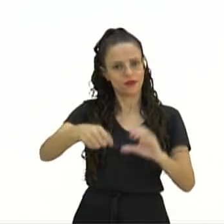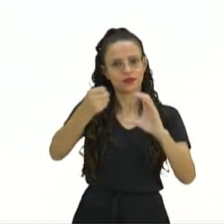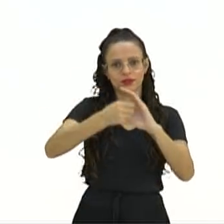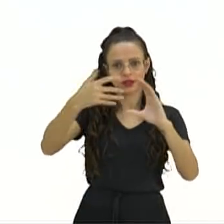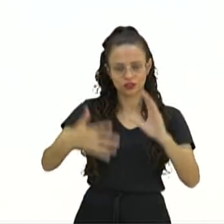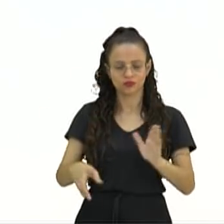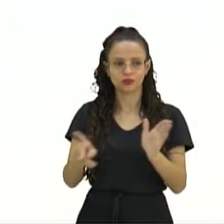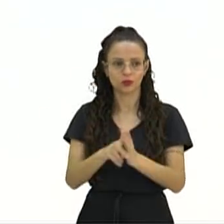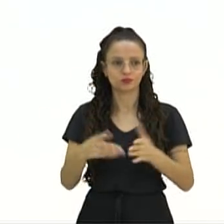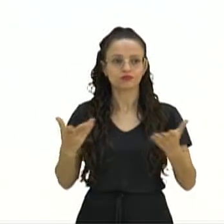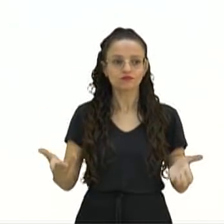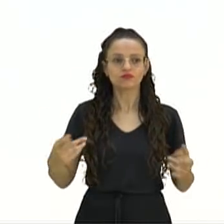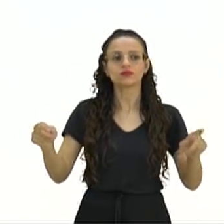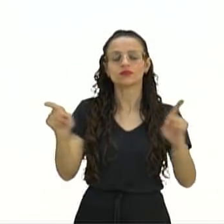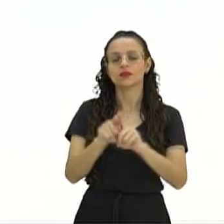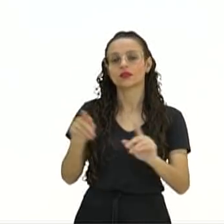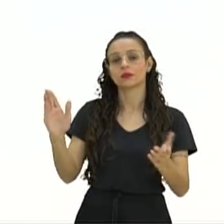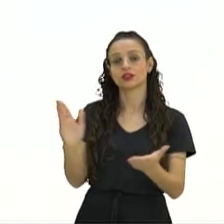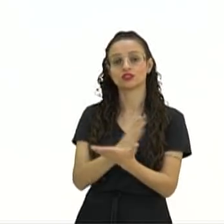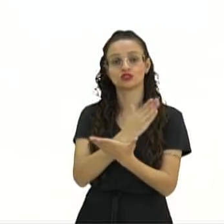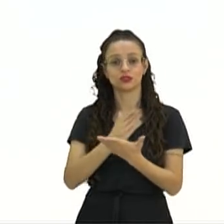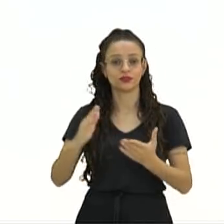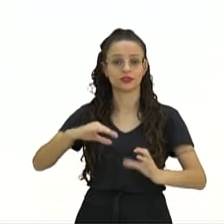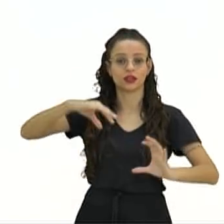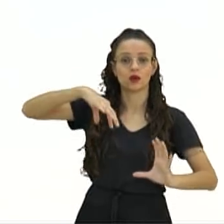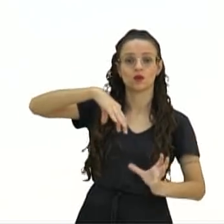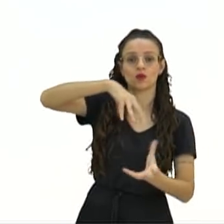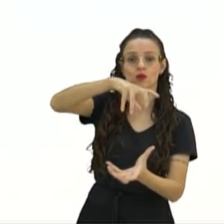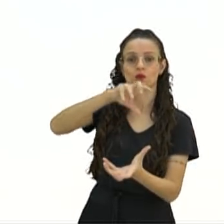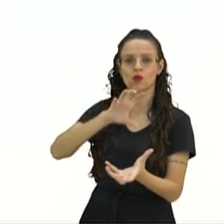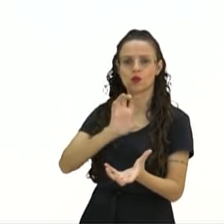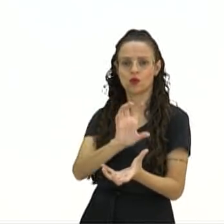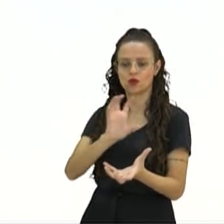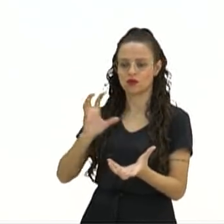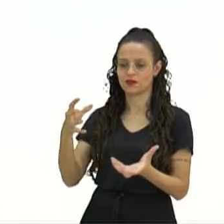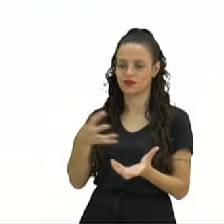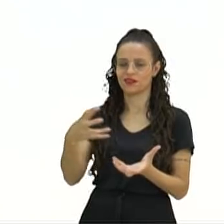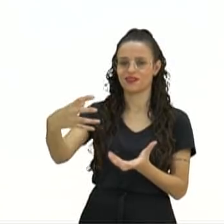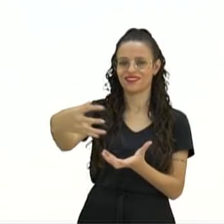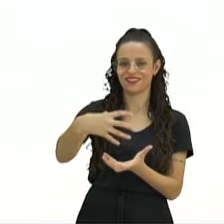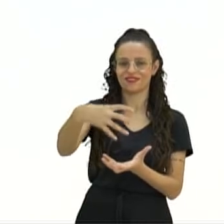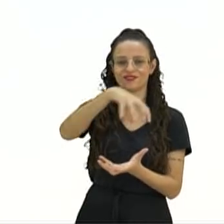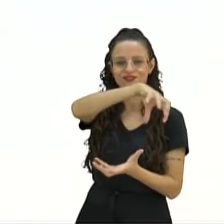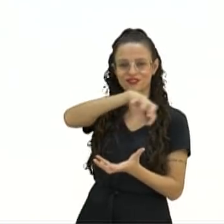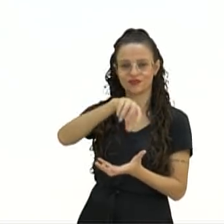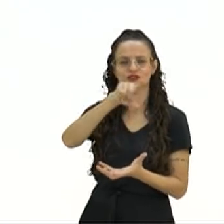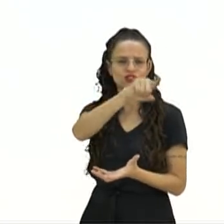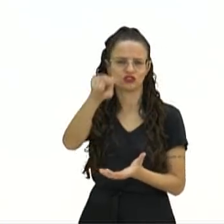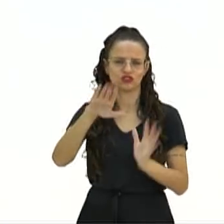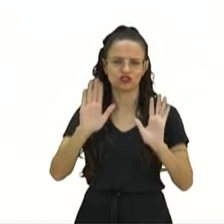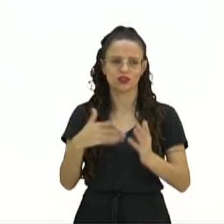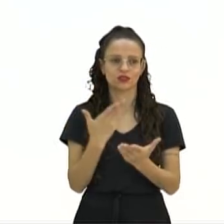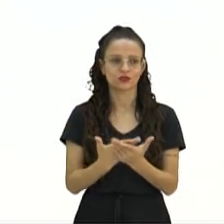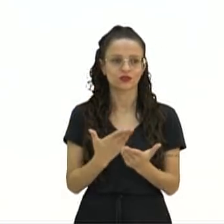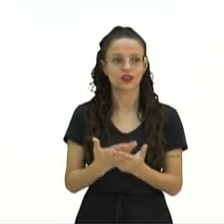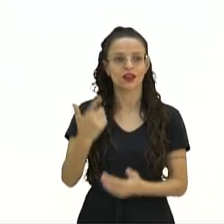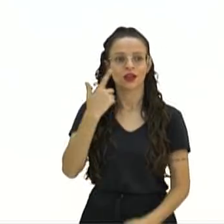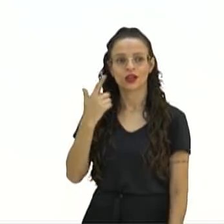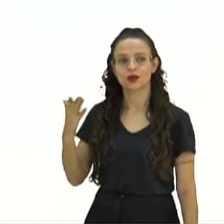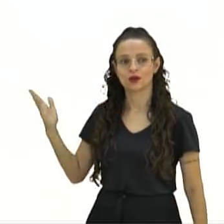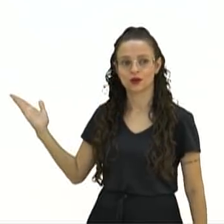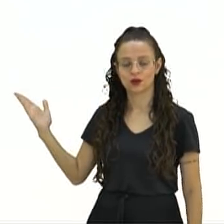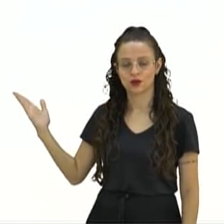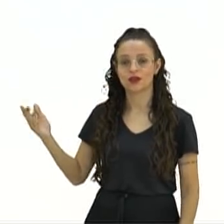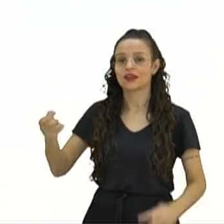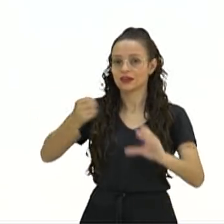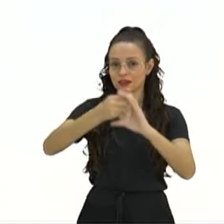do relevo. Também a divisão dos continentes, né? Que a gente já viu em algum momento nas nossas aulas. Então tá ali,